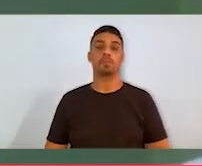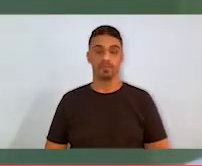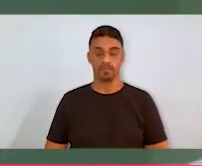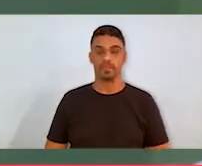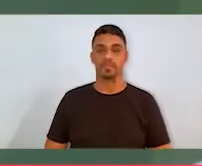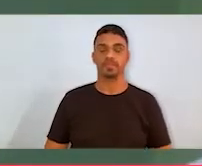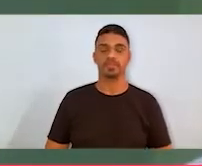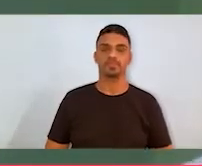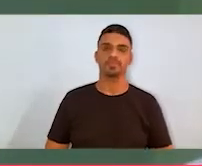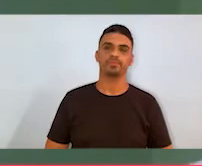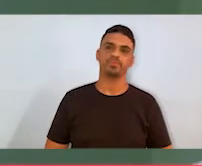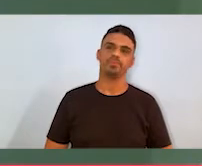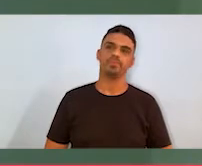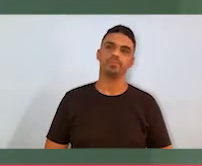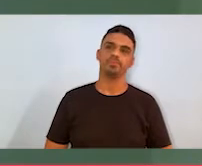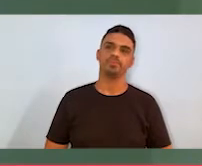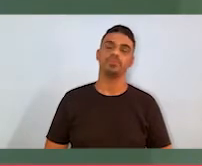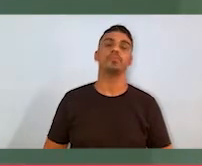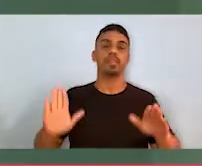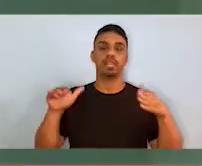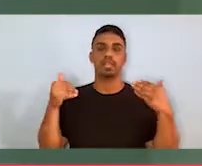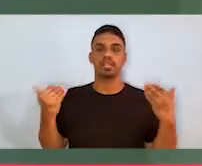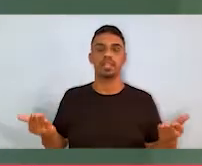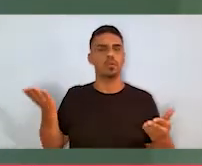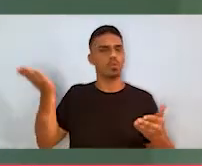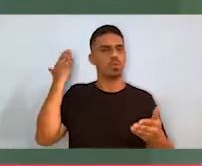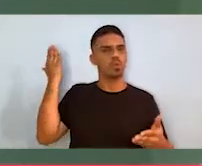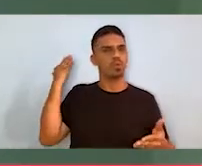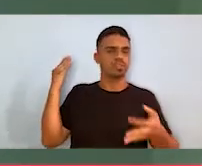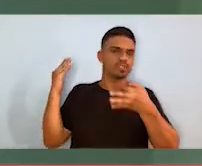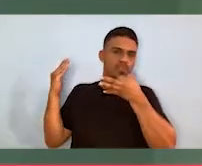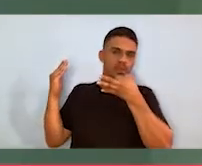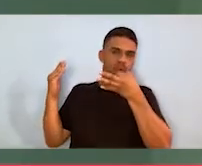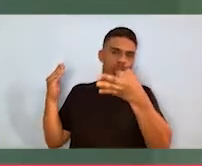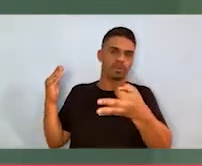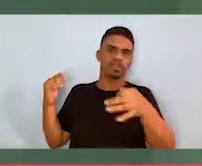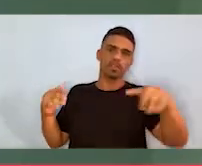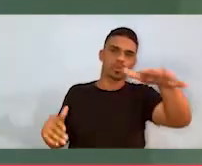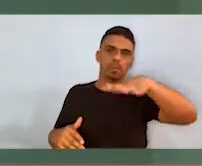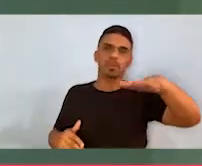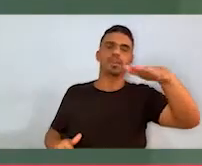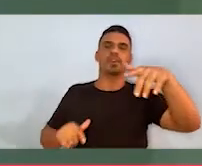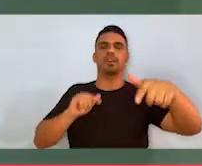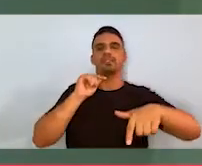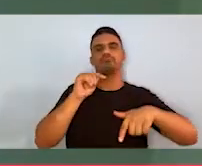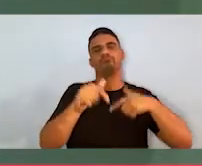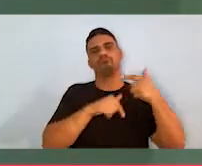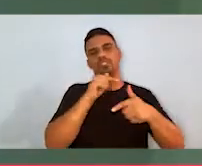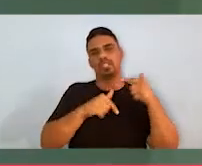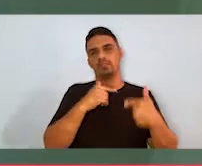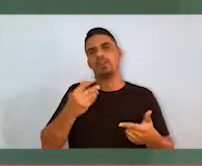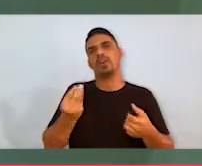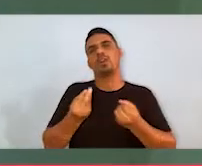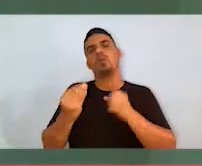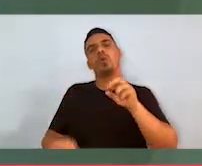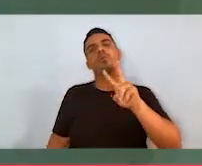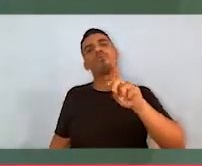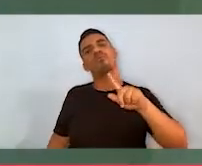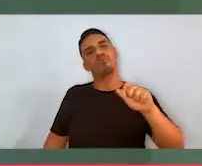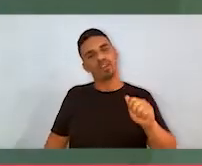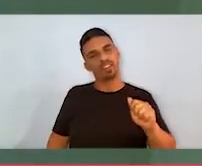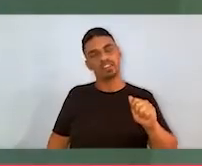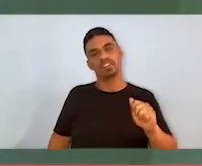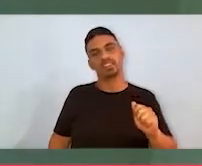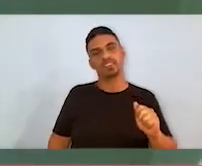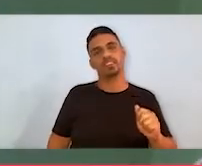Mas então, eu cheguei a comentar um pouquinho mais cedo também do mercado, apesar de eu não ter visto, se alguém fez alguma pergunta, eu não